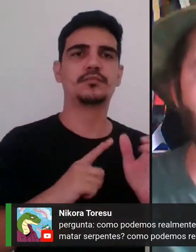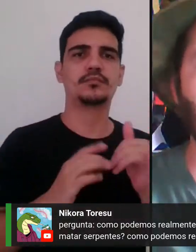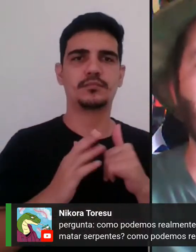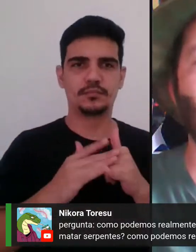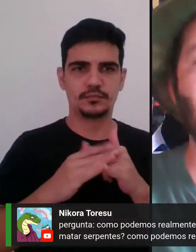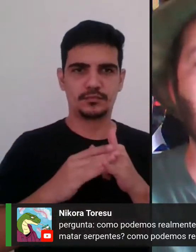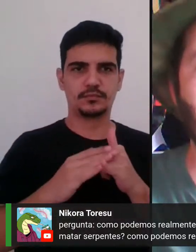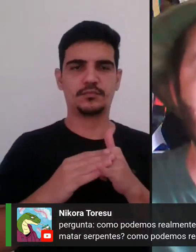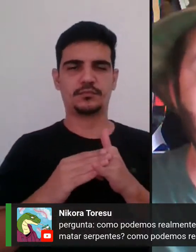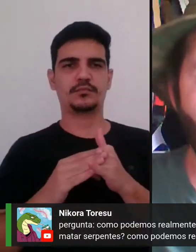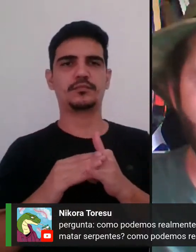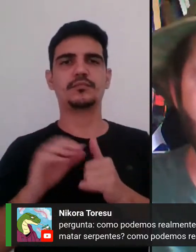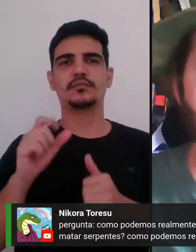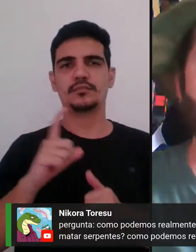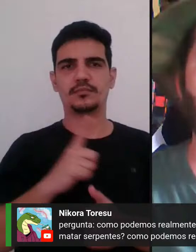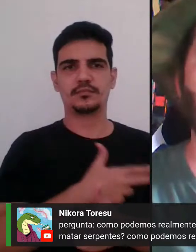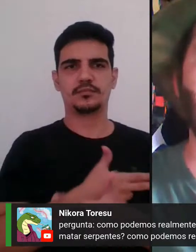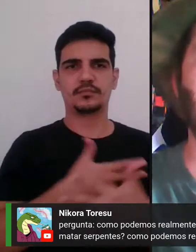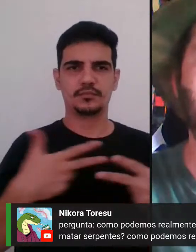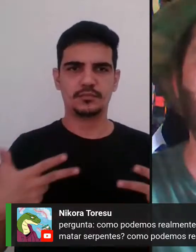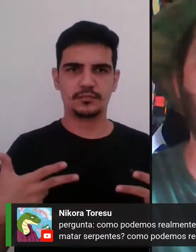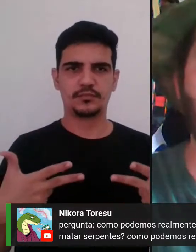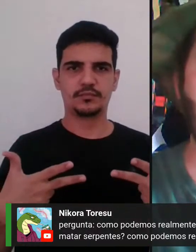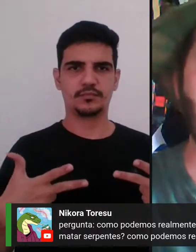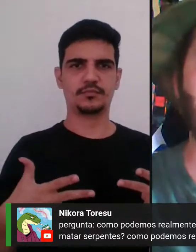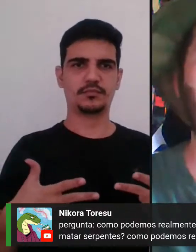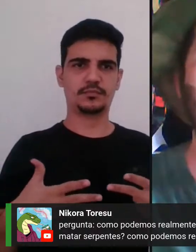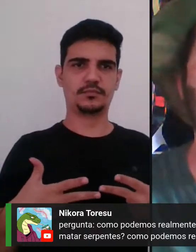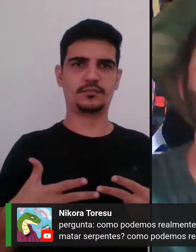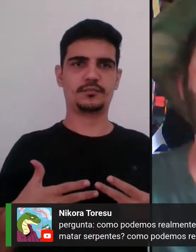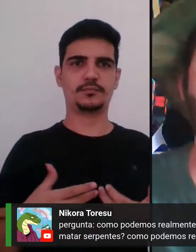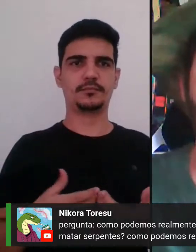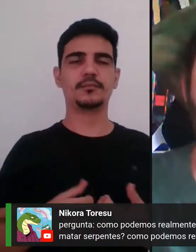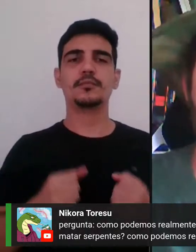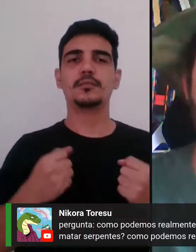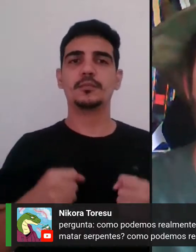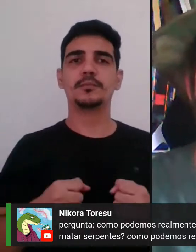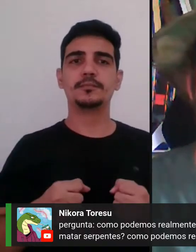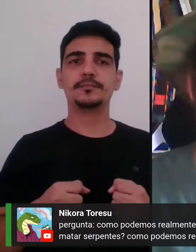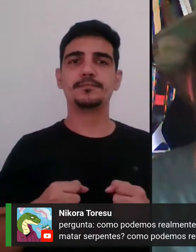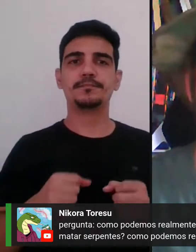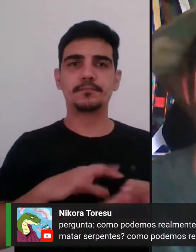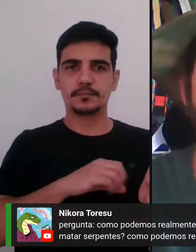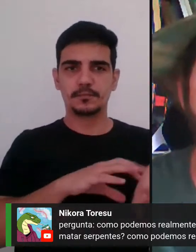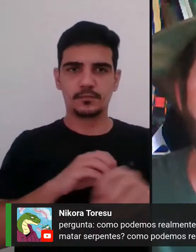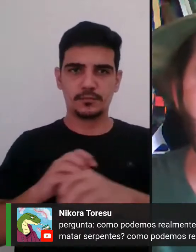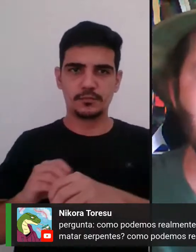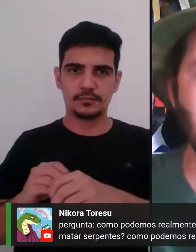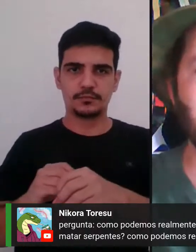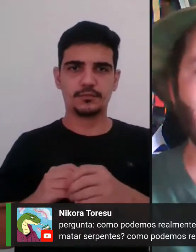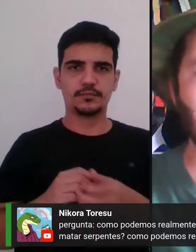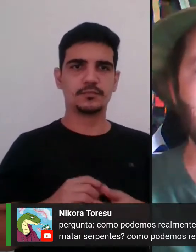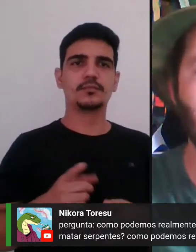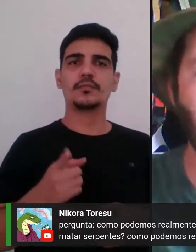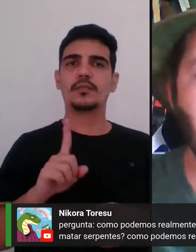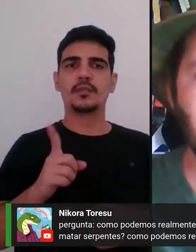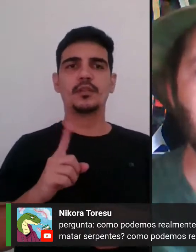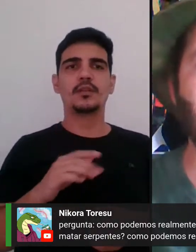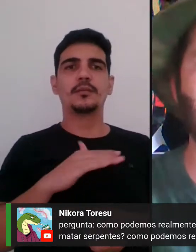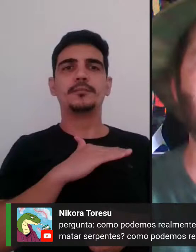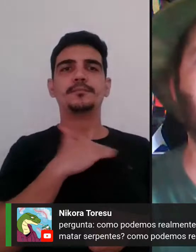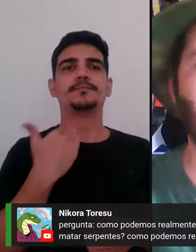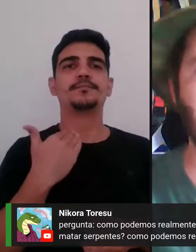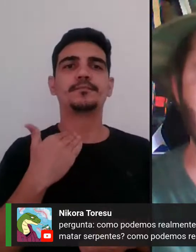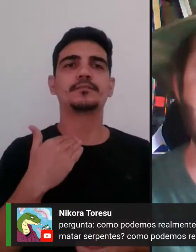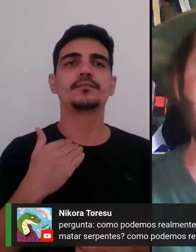assistir. Tem muitos canais top, porque eles... passo essa informação. Não matem esses animais. Não